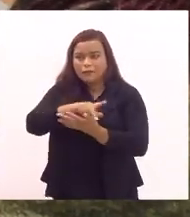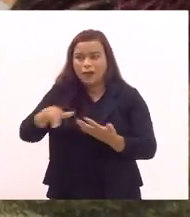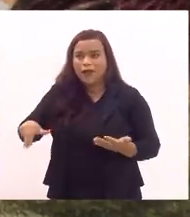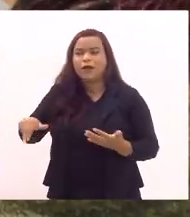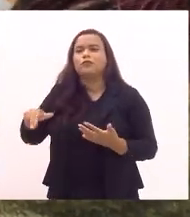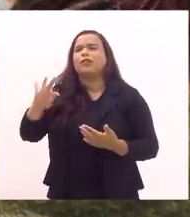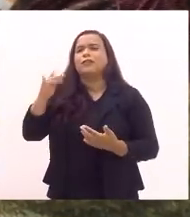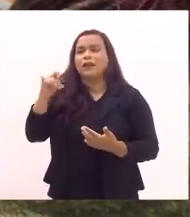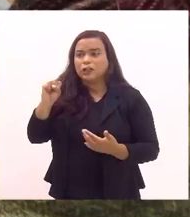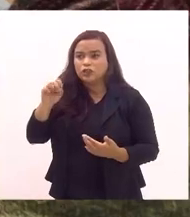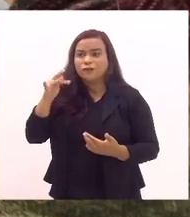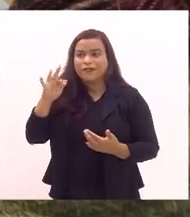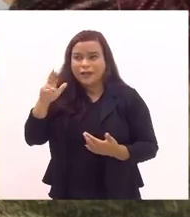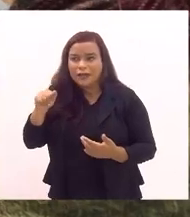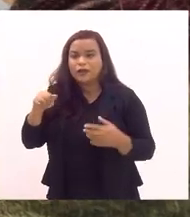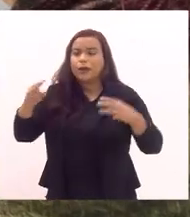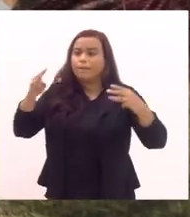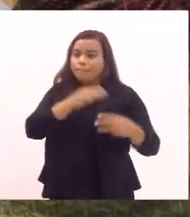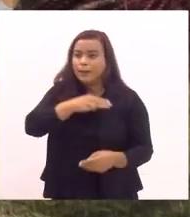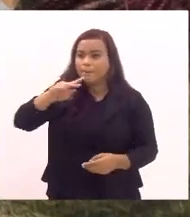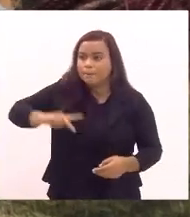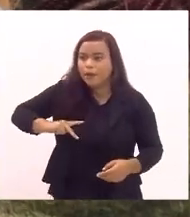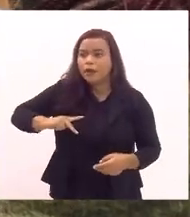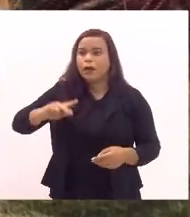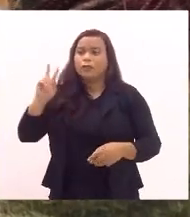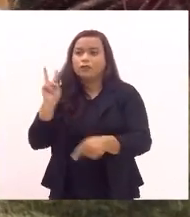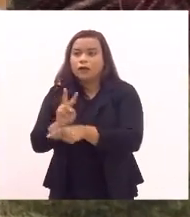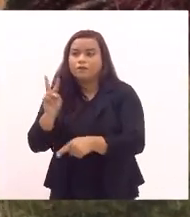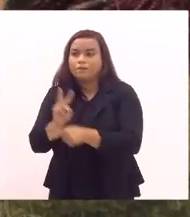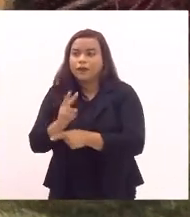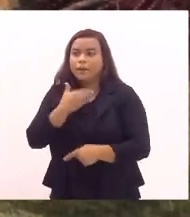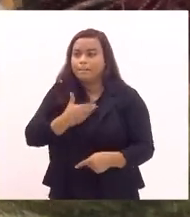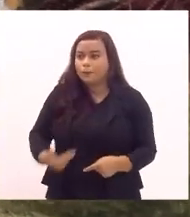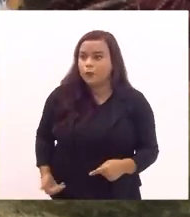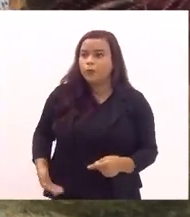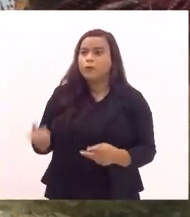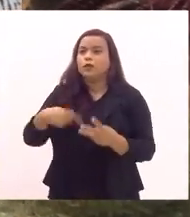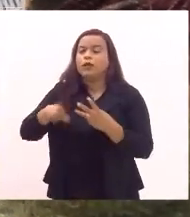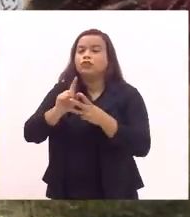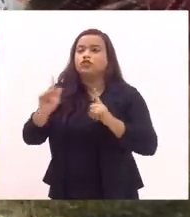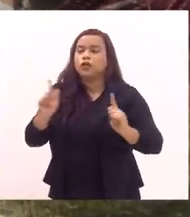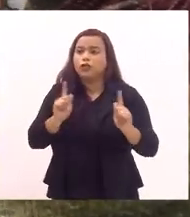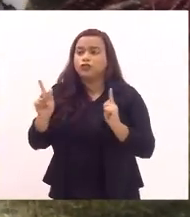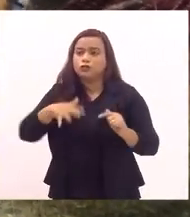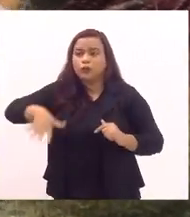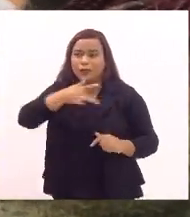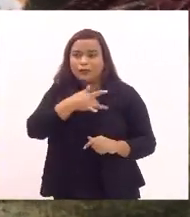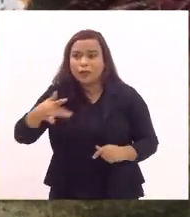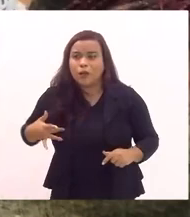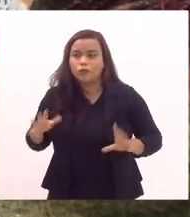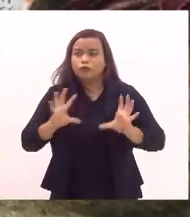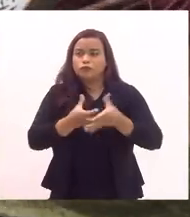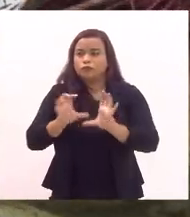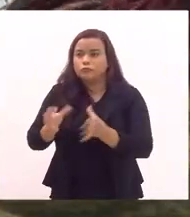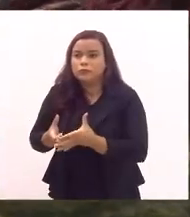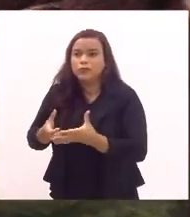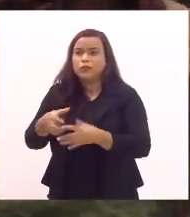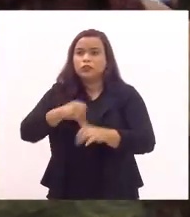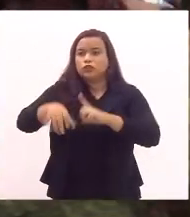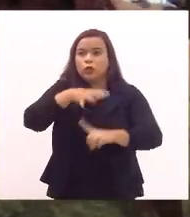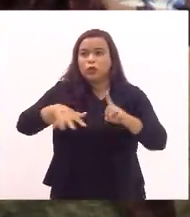Janeiro Thaís Ferreira Ministério Público Defensoria Pública gestores de saúde organizações da sociedade civil